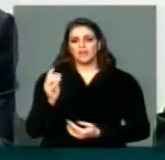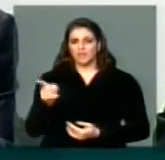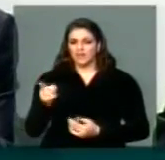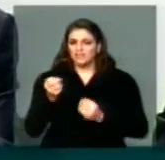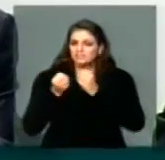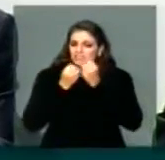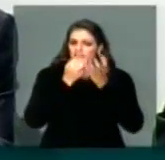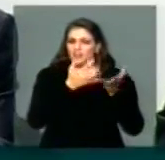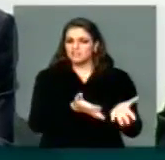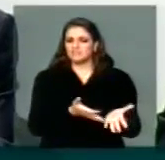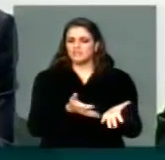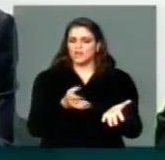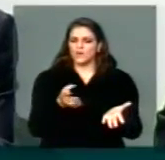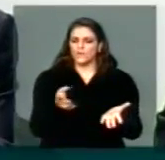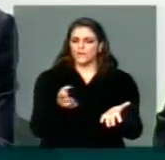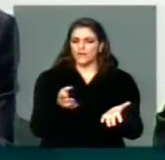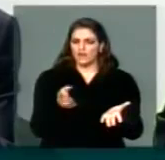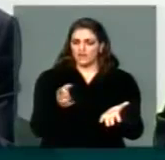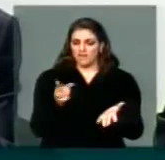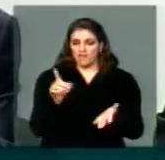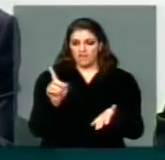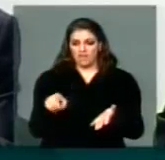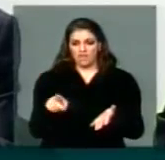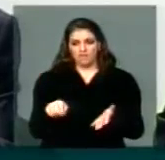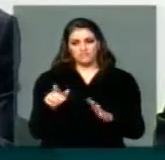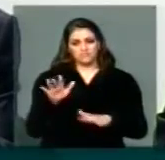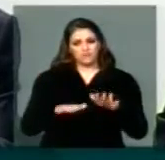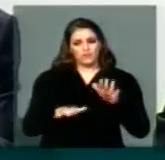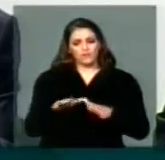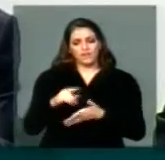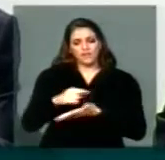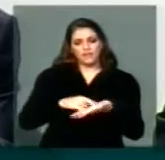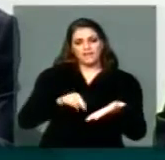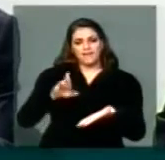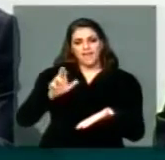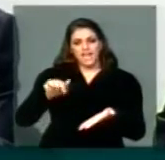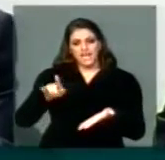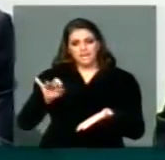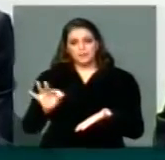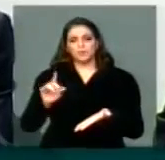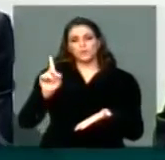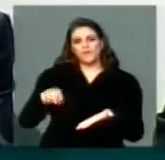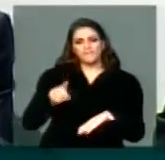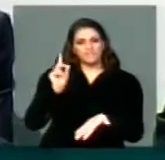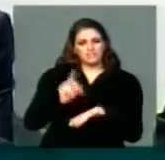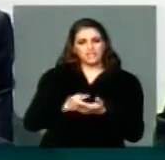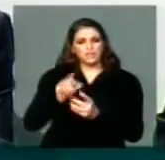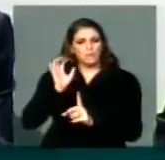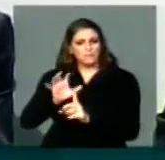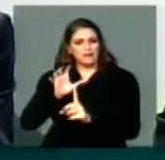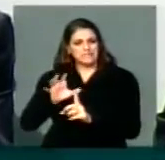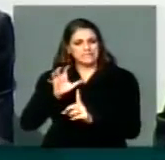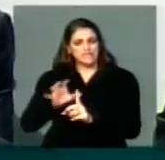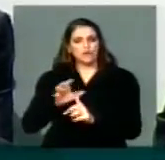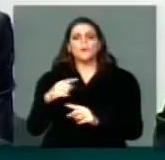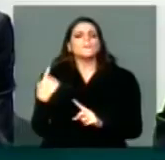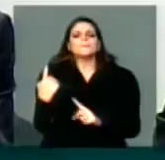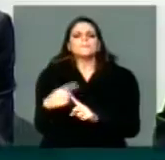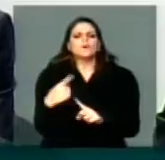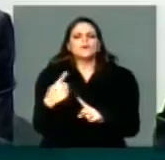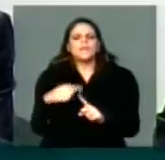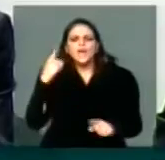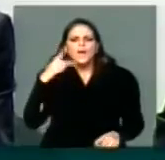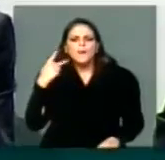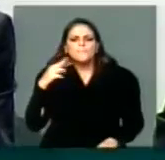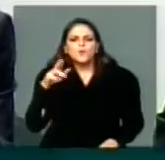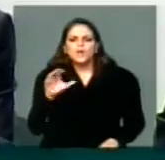delação, de que esses requerimentos pudessem ter sido feitos para suposta pressão, por que o procurador não determinou a